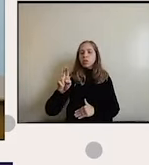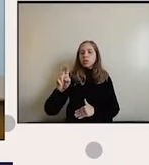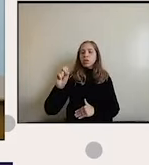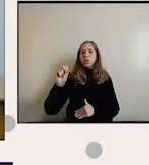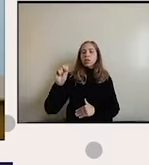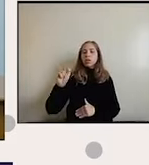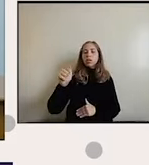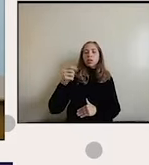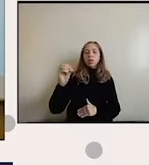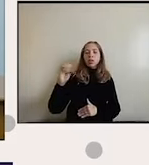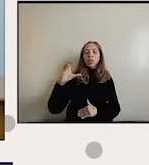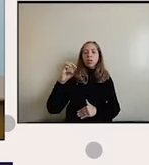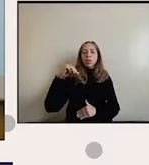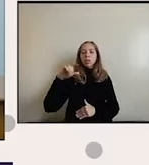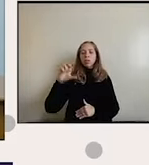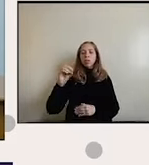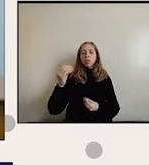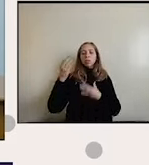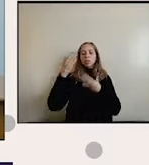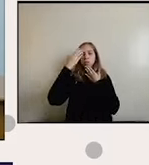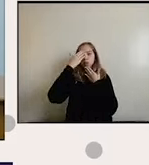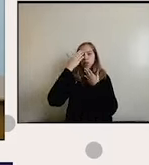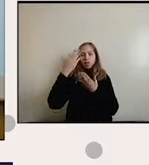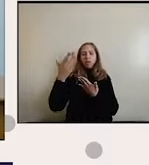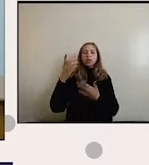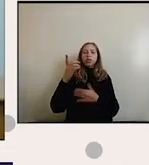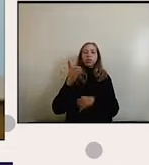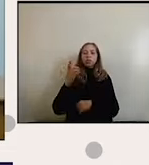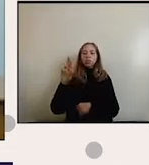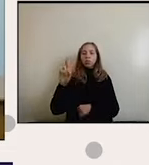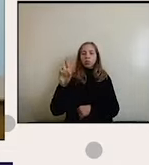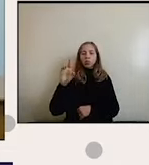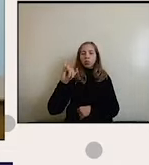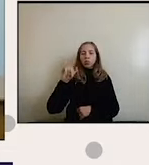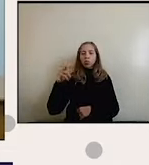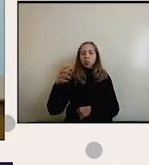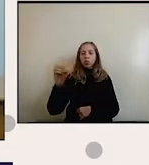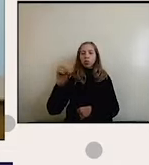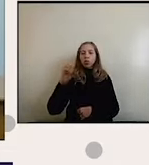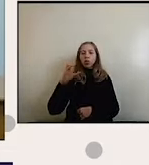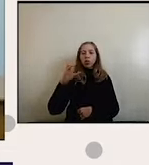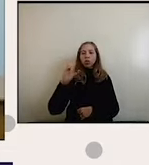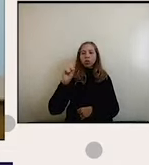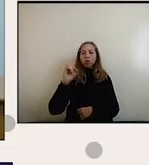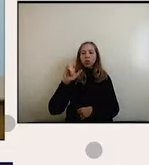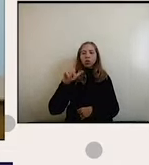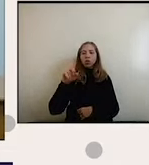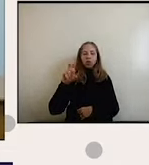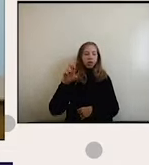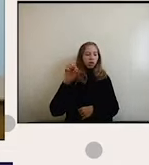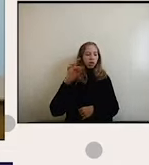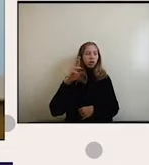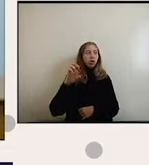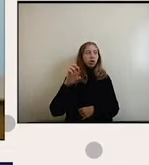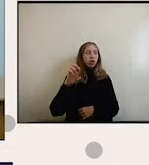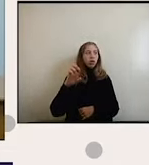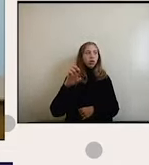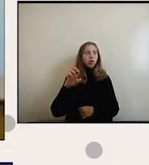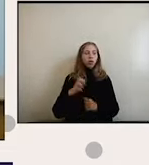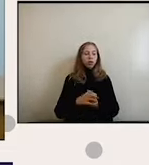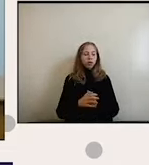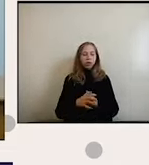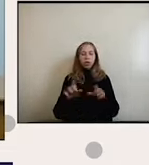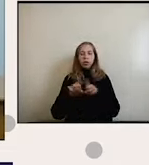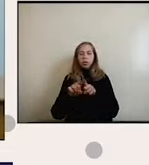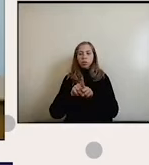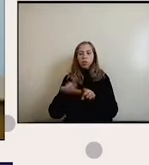obrigado, doutor João Silvestre, que é um colega de trabalho,